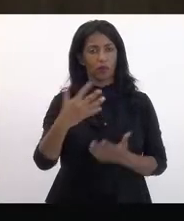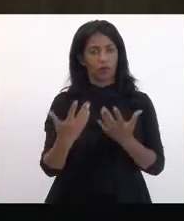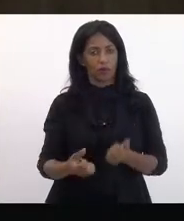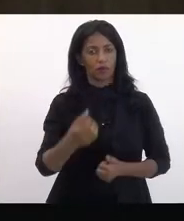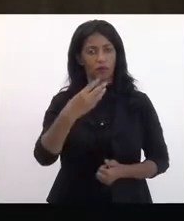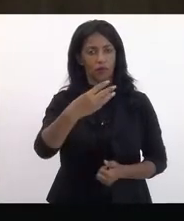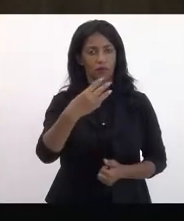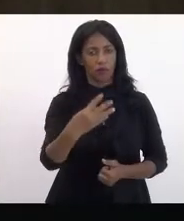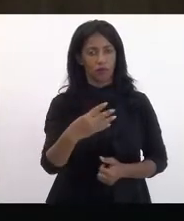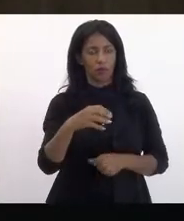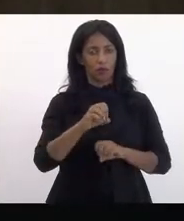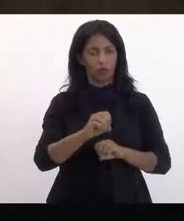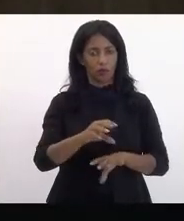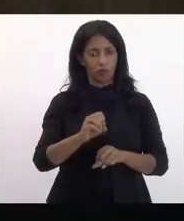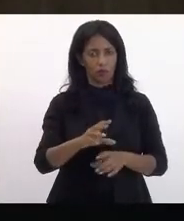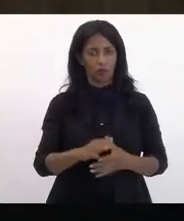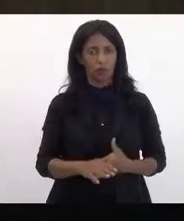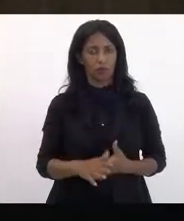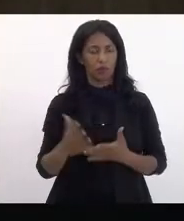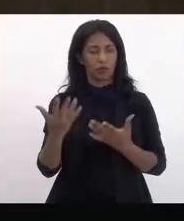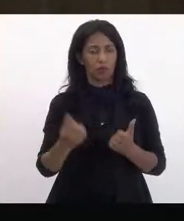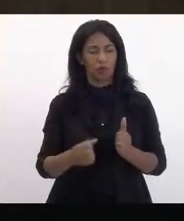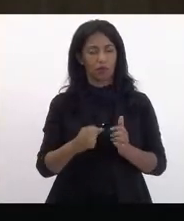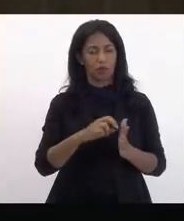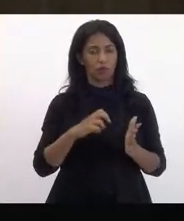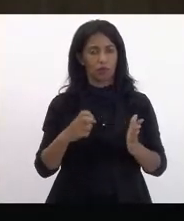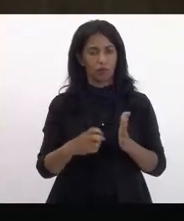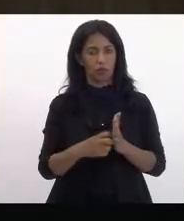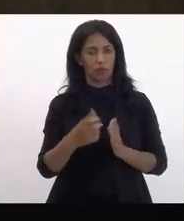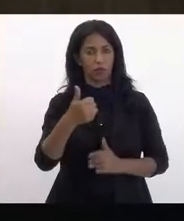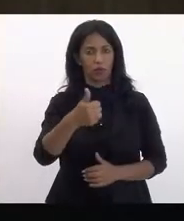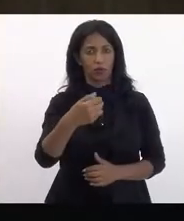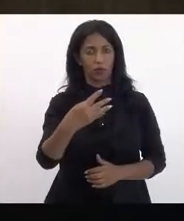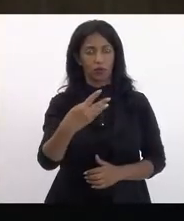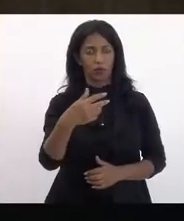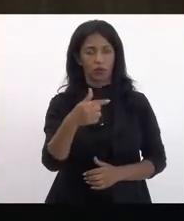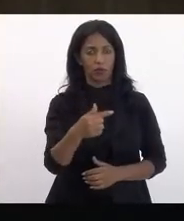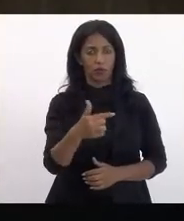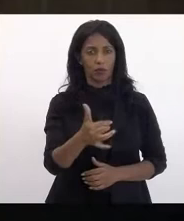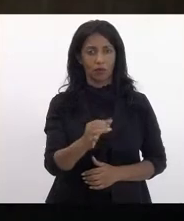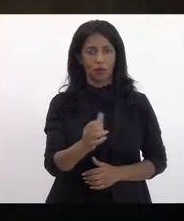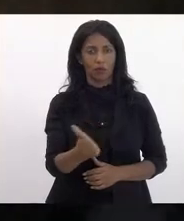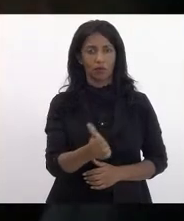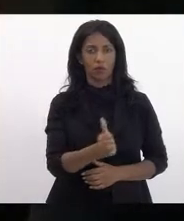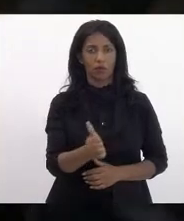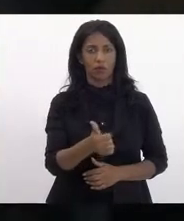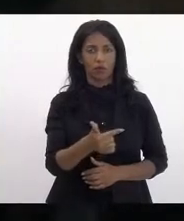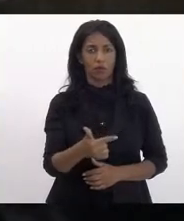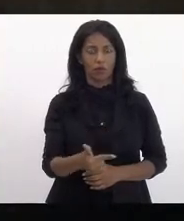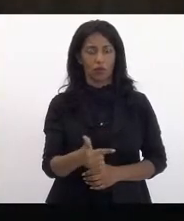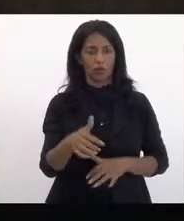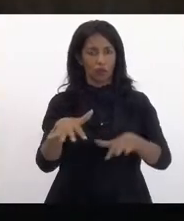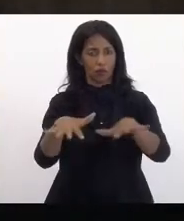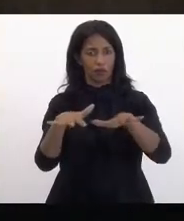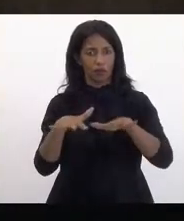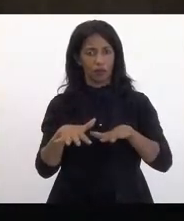4 da Comissão de Educação, favorável às emendas 1, 4, 7, 10, 11 e 12 de plenário, contrário às